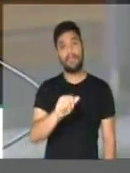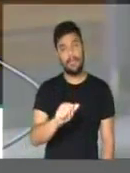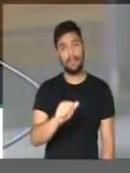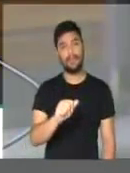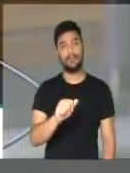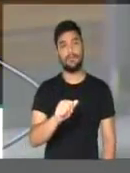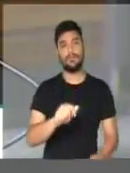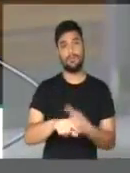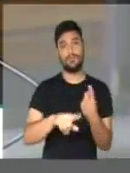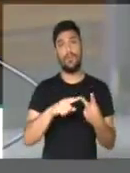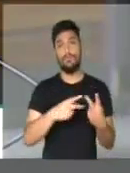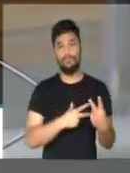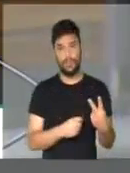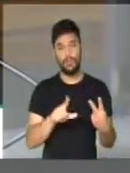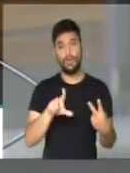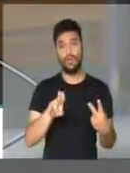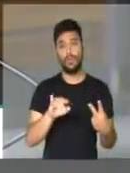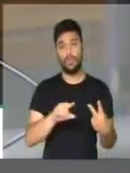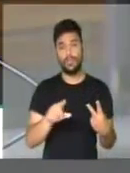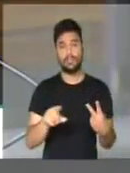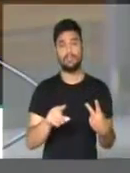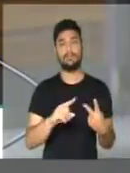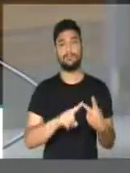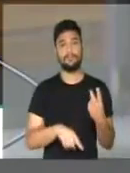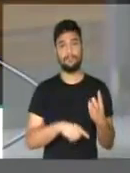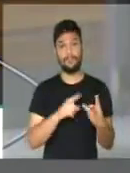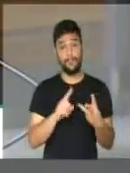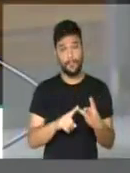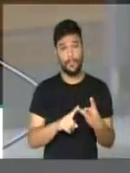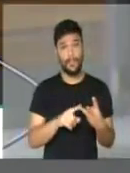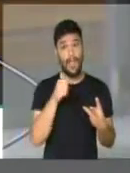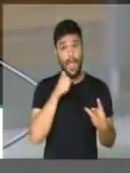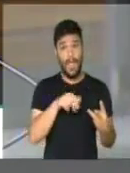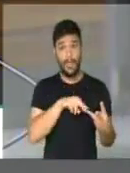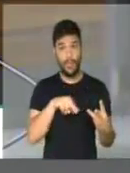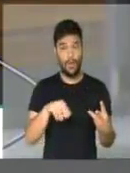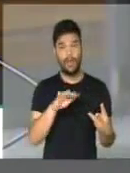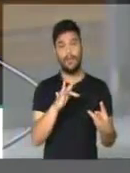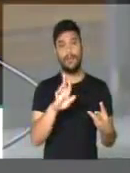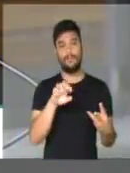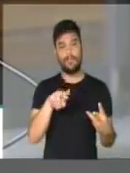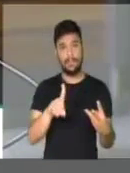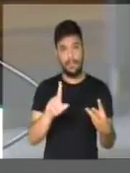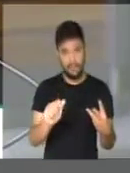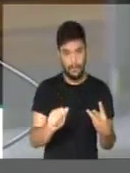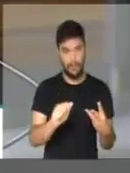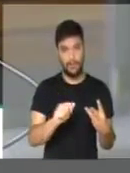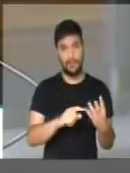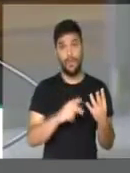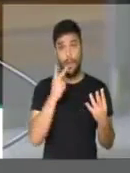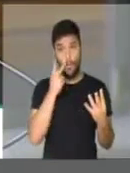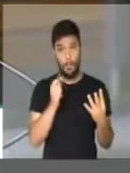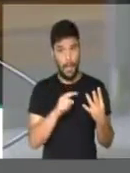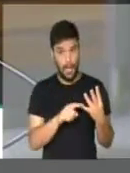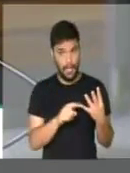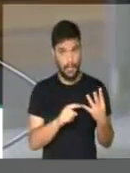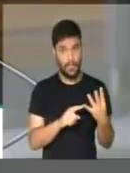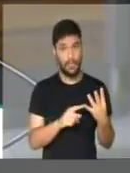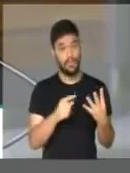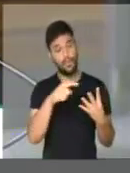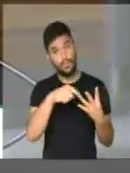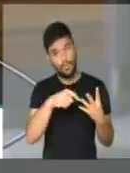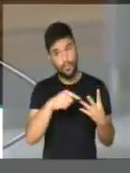taliberti ribeiro da silva o filho luiz taliberti cleber da silva a nora fernanda da minha o pai